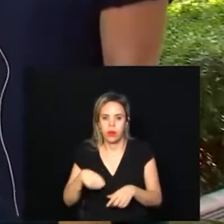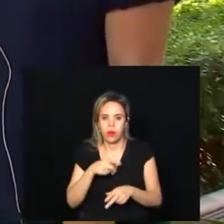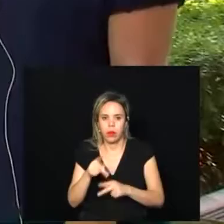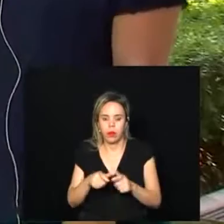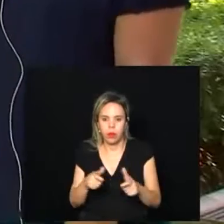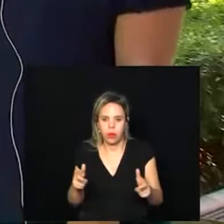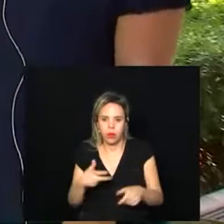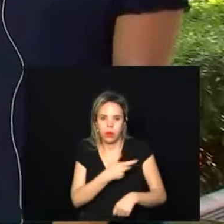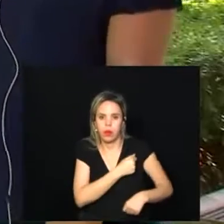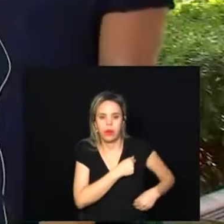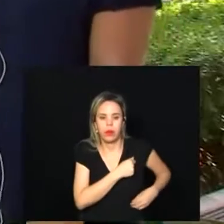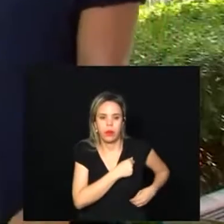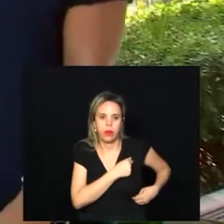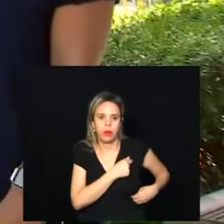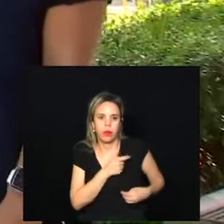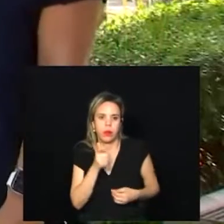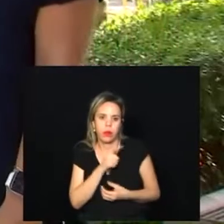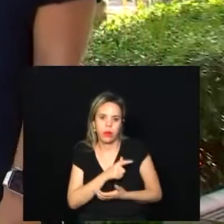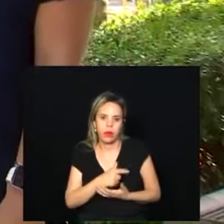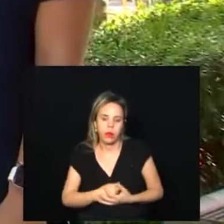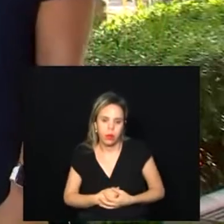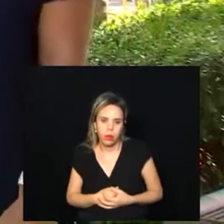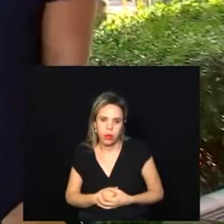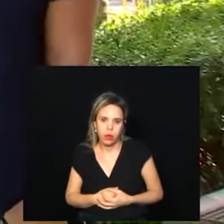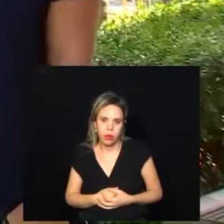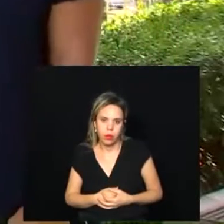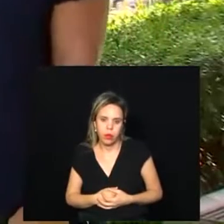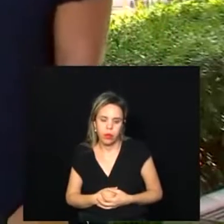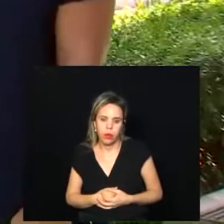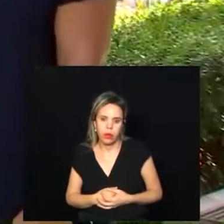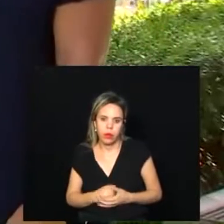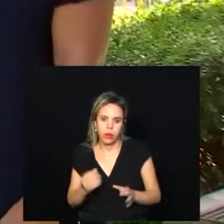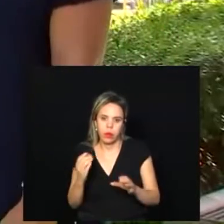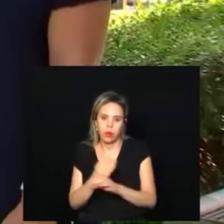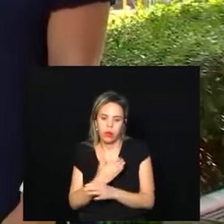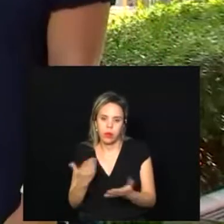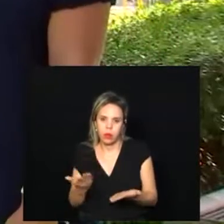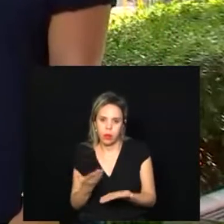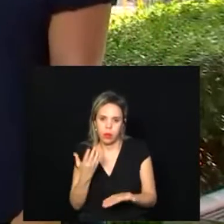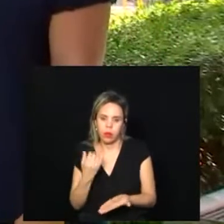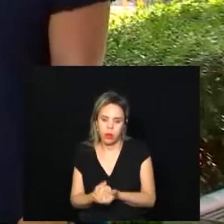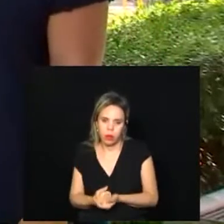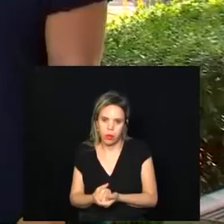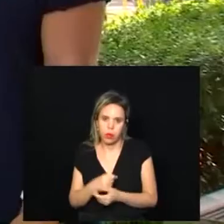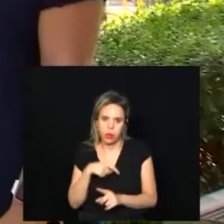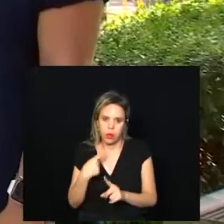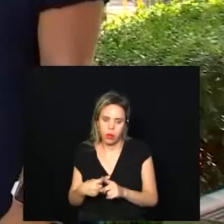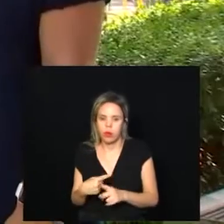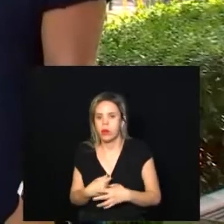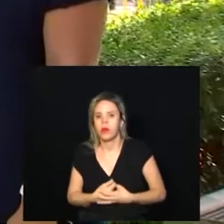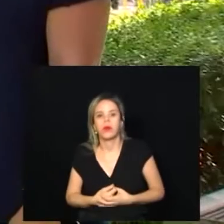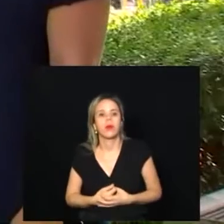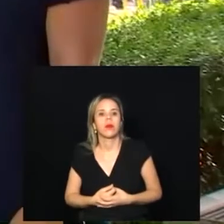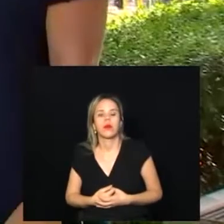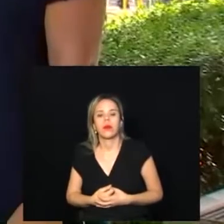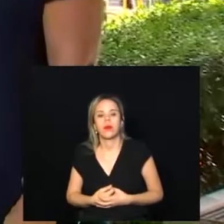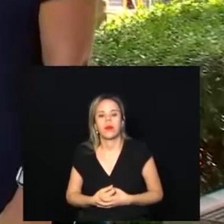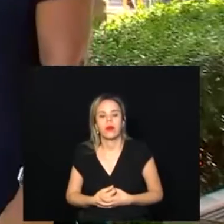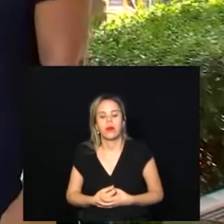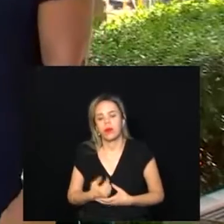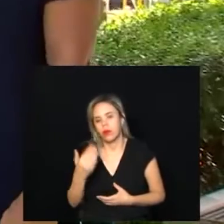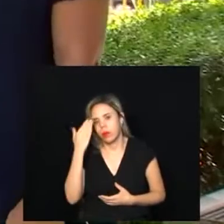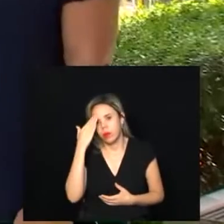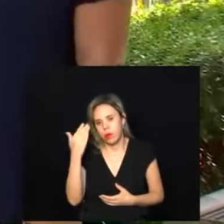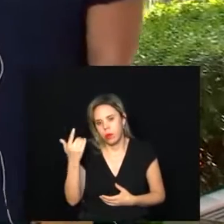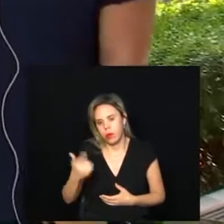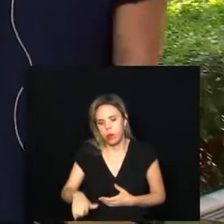está vacinado, foi vacinado com o esquema completo e agora vai receber a dose adicional. Valeu, Ana Cecília. Obrigado